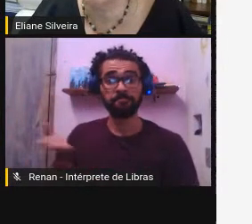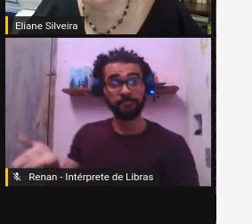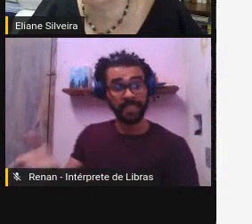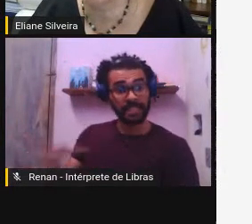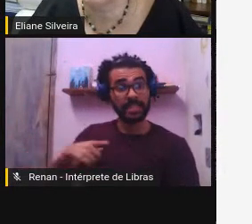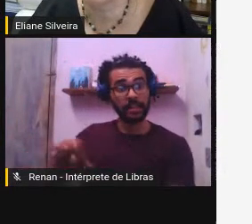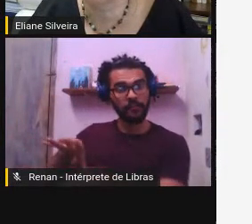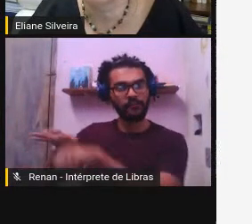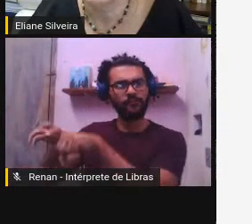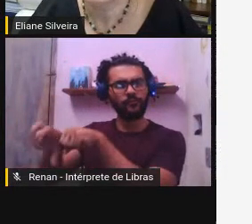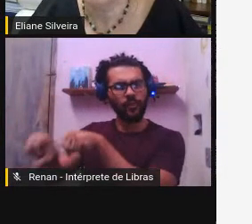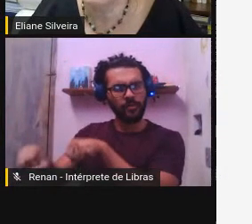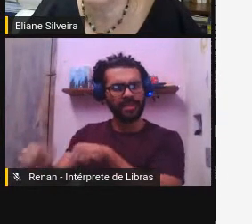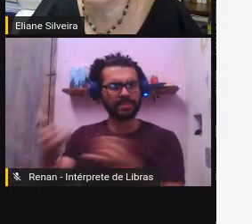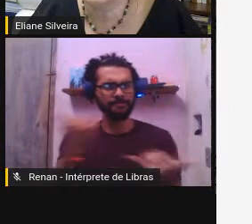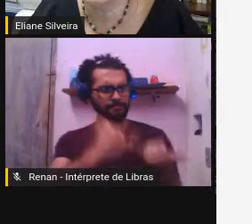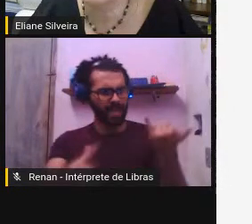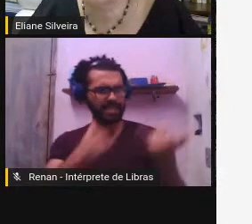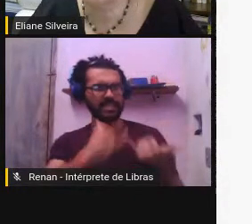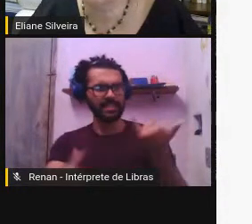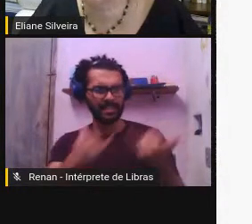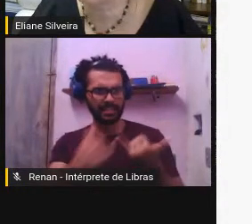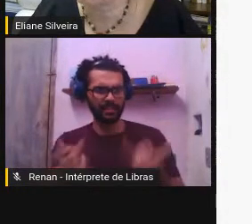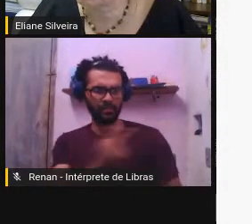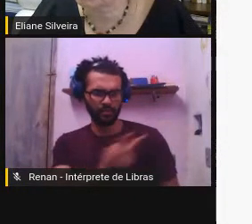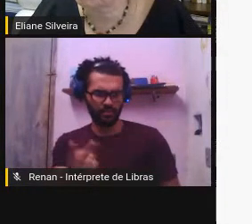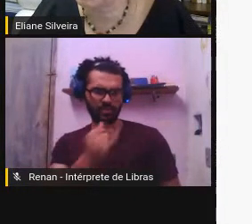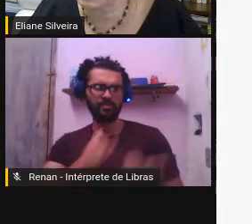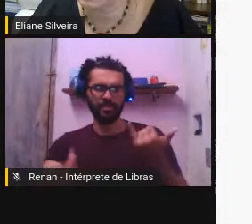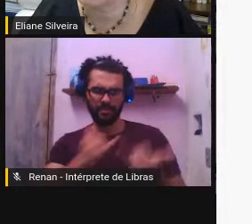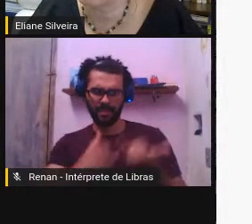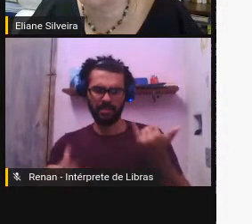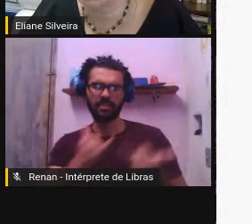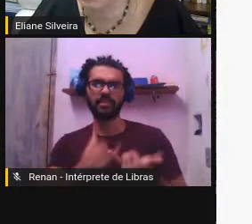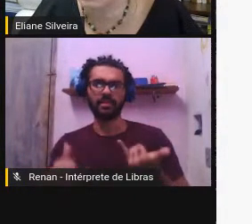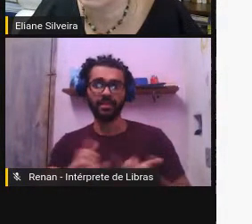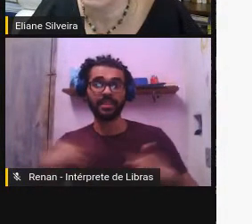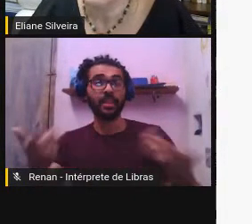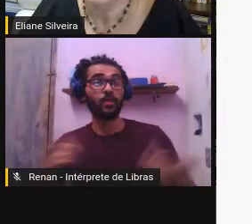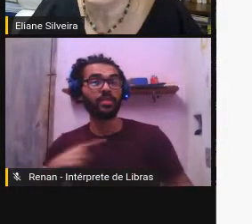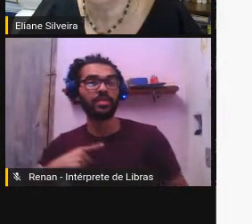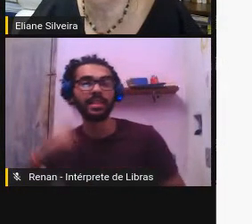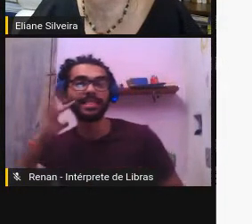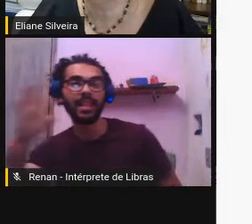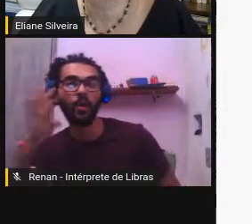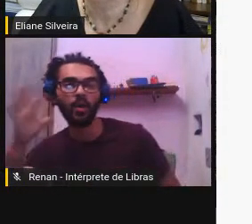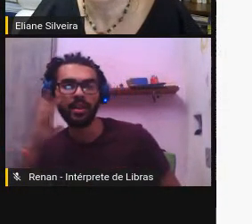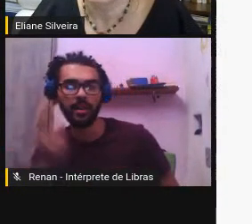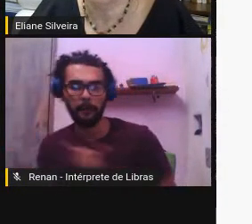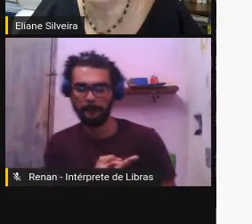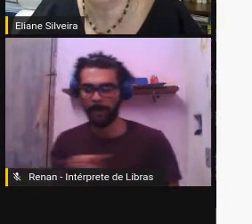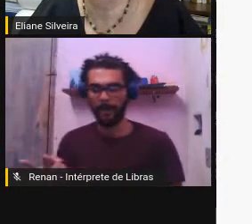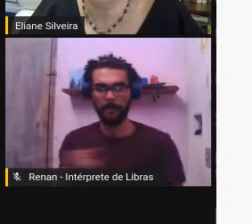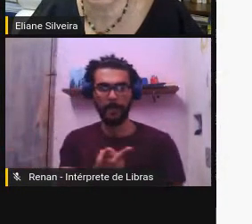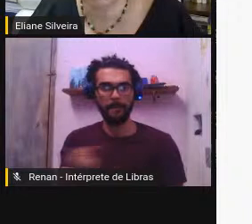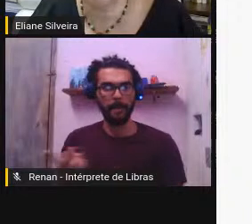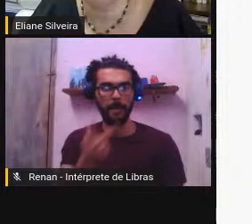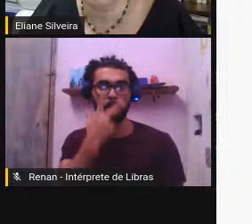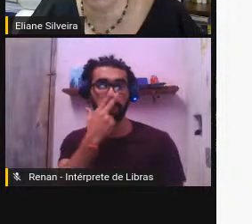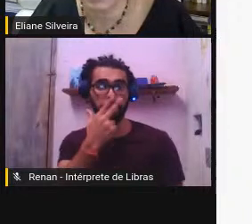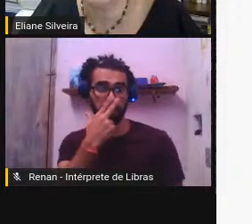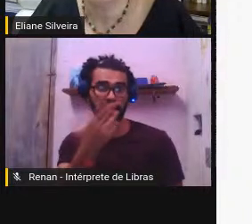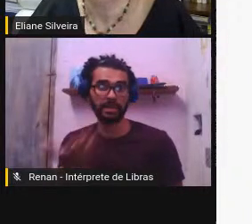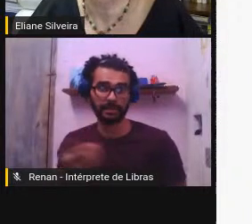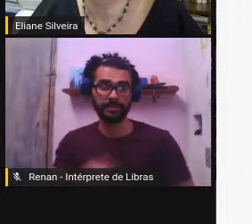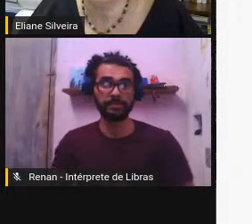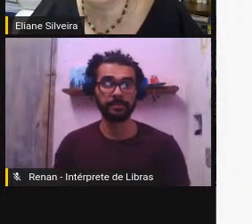parecida com a do suíço, também se deteve em pontos teóricos tratados no memoir. E, além disso, reconheceu neste,